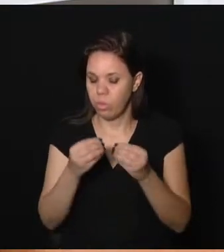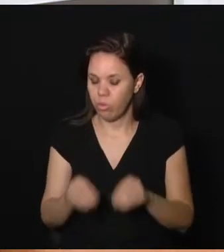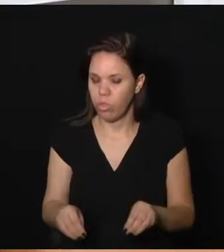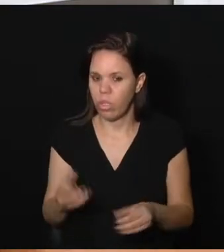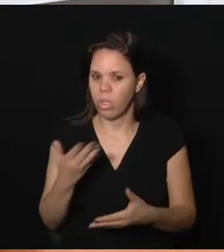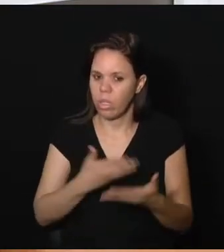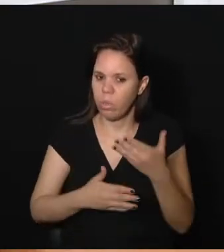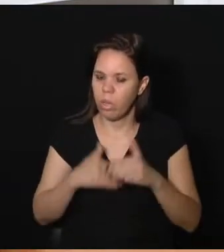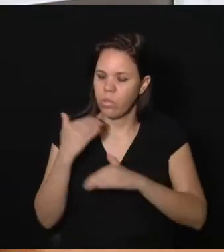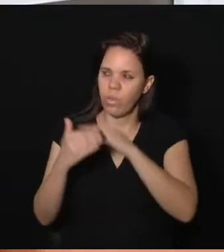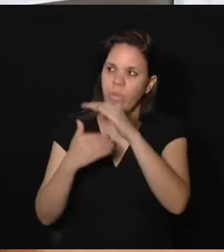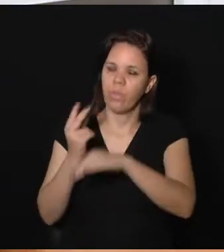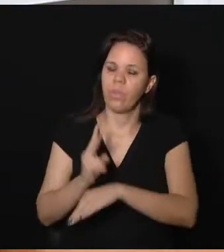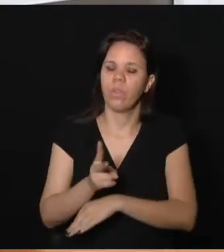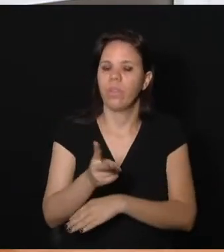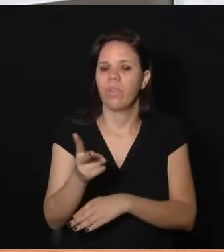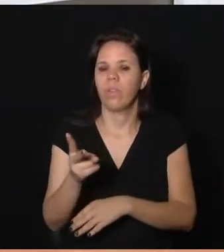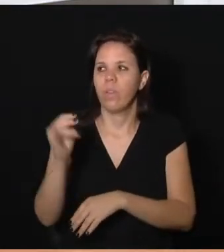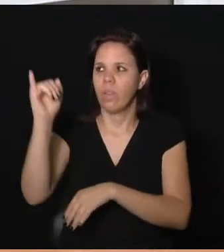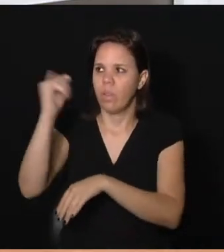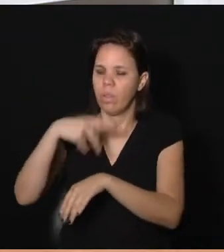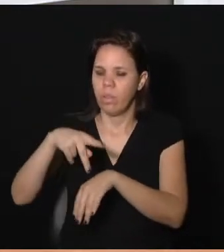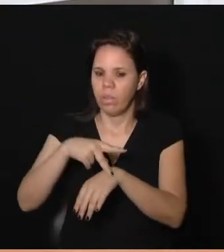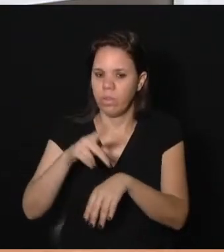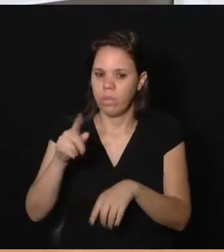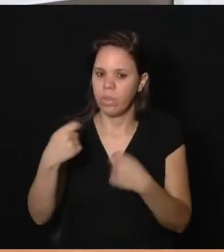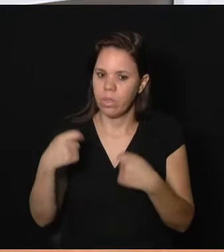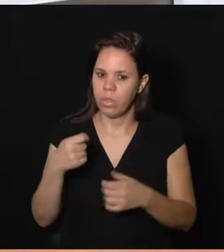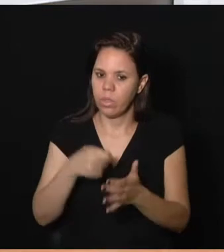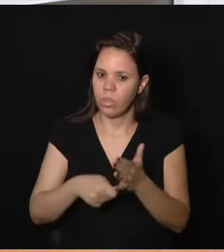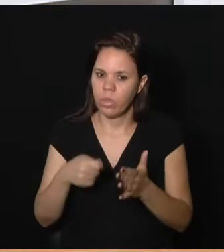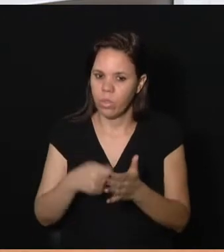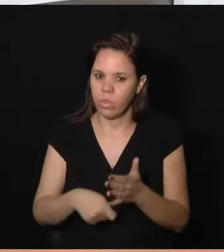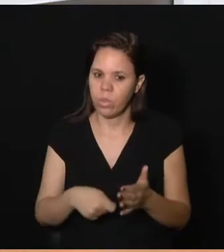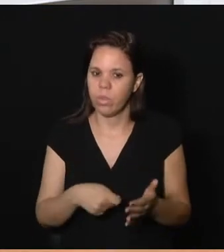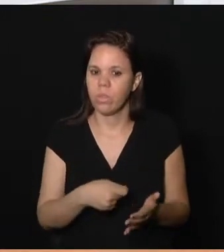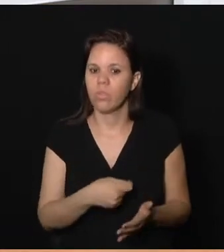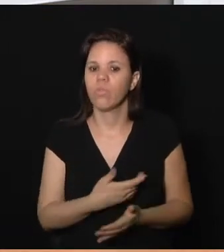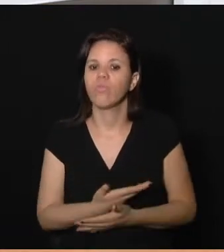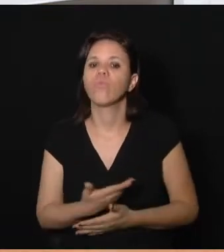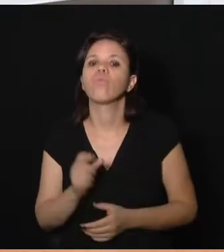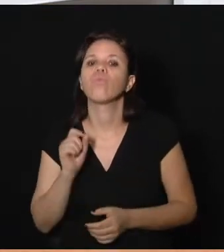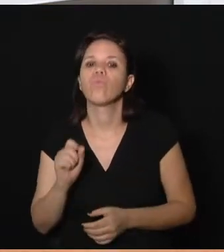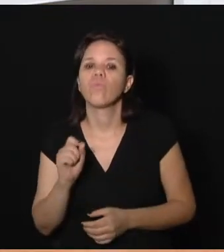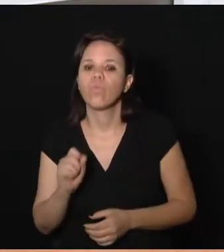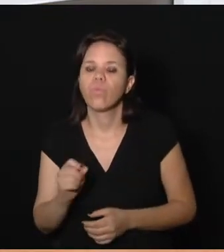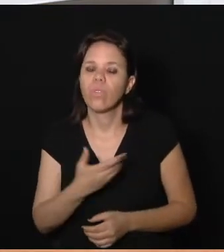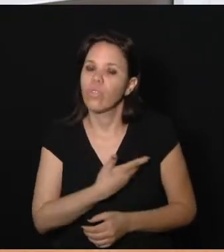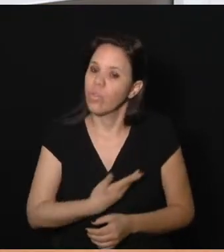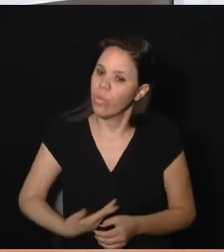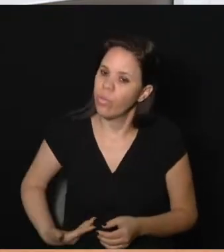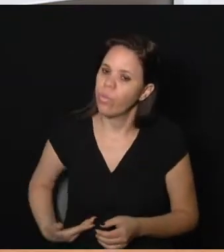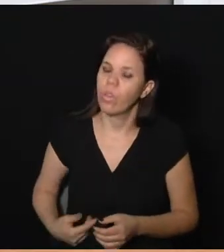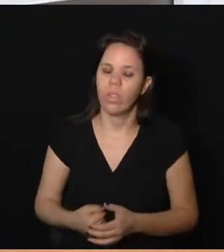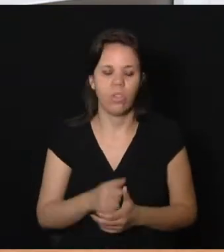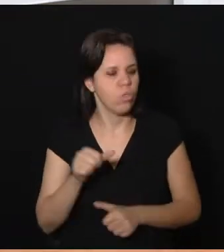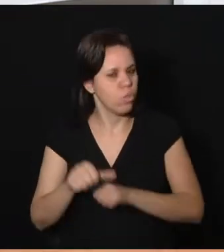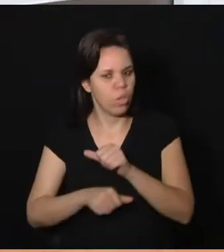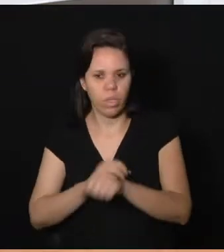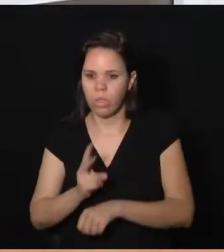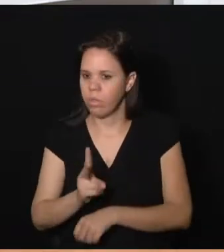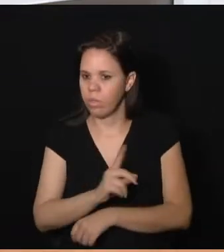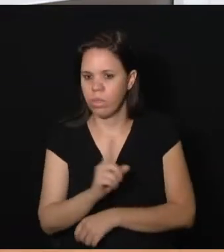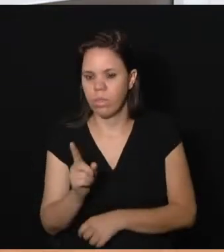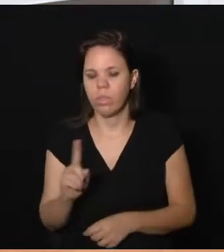o desenvolvimento do comércio exterior. Então, tem que ser uma política de Estado, então que não fiquem trocando do dia para a noite.